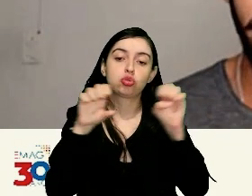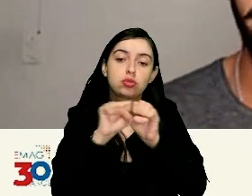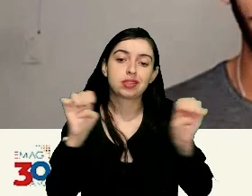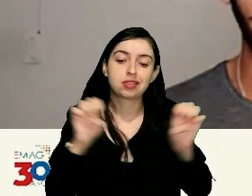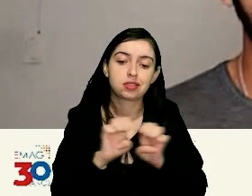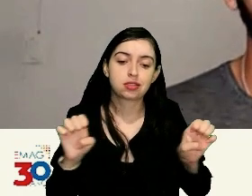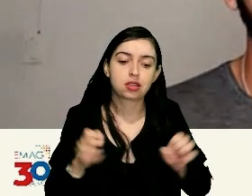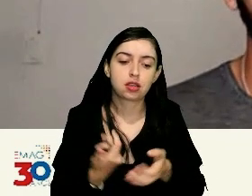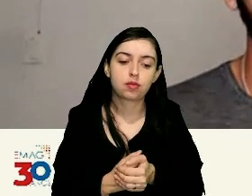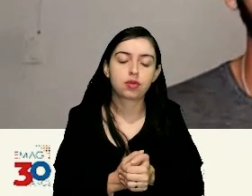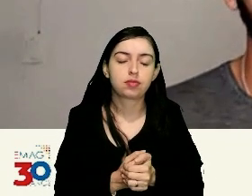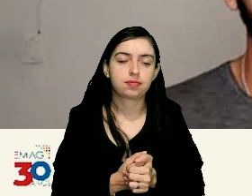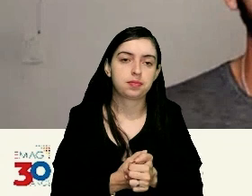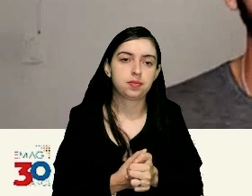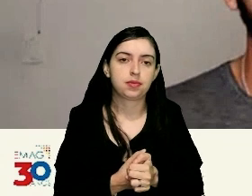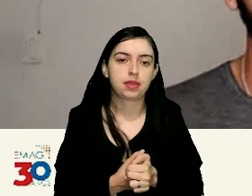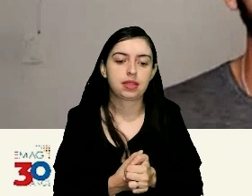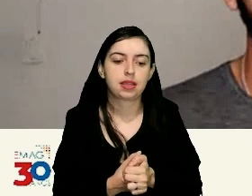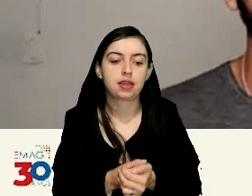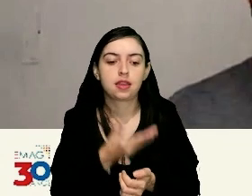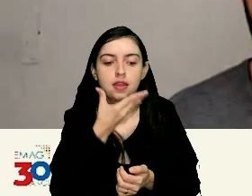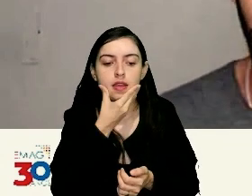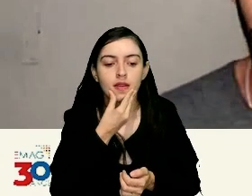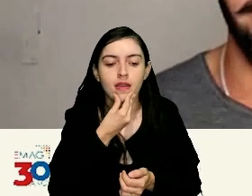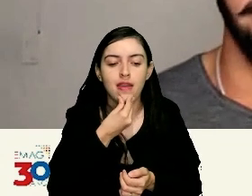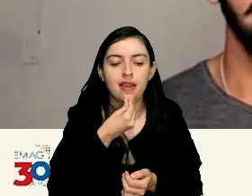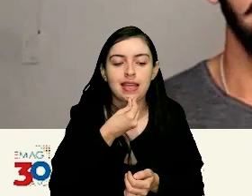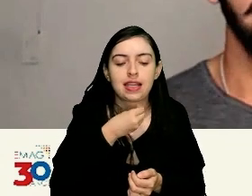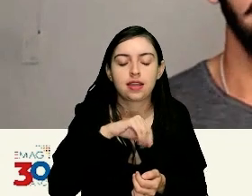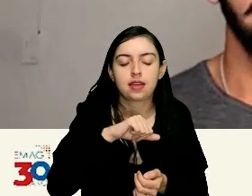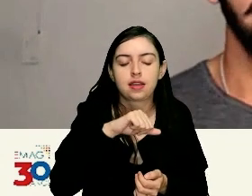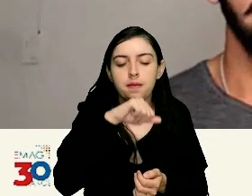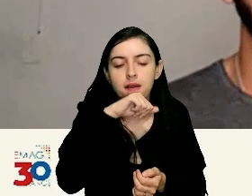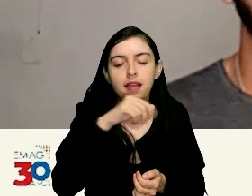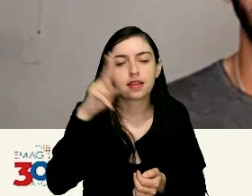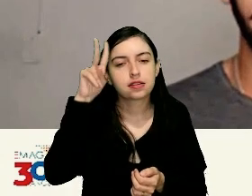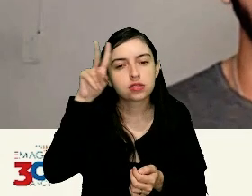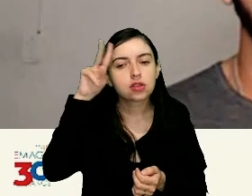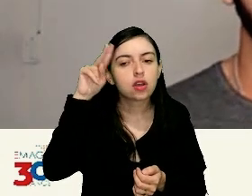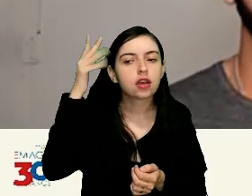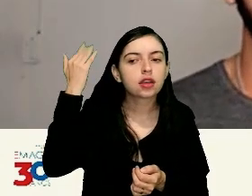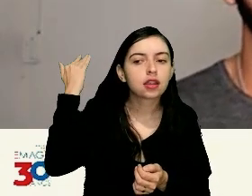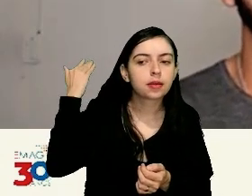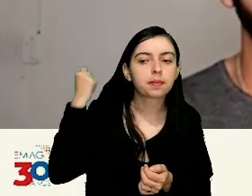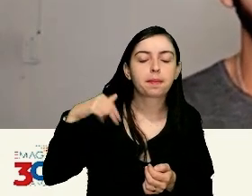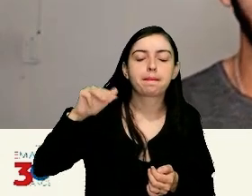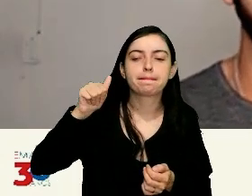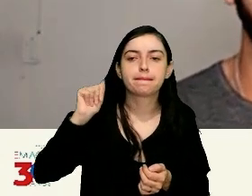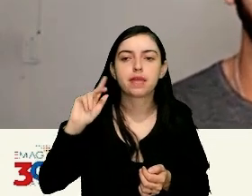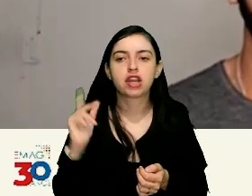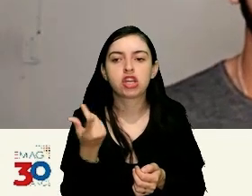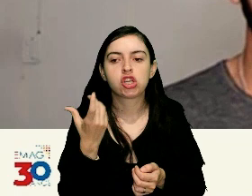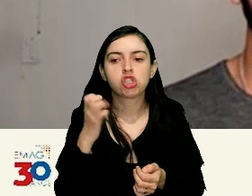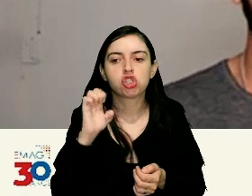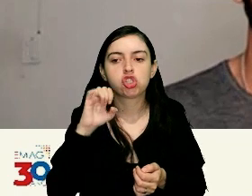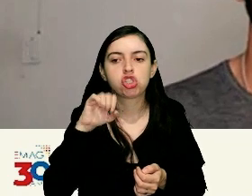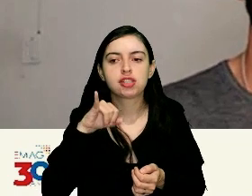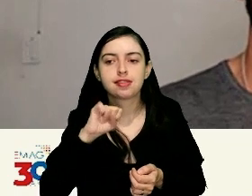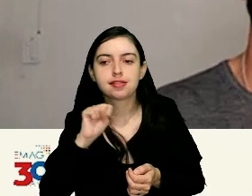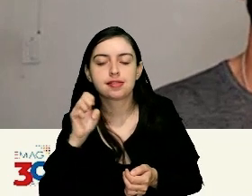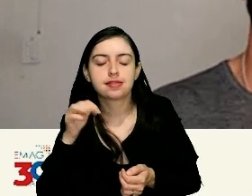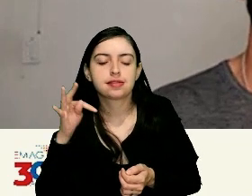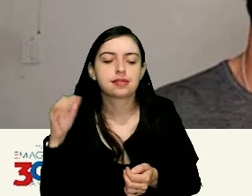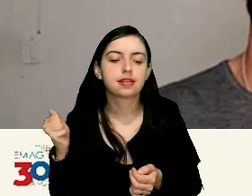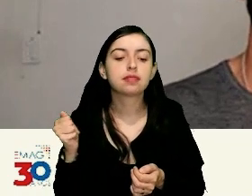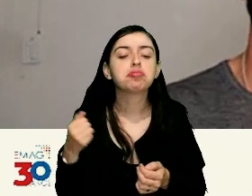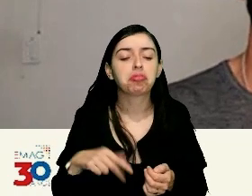estrutura patriarcal, machista, como o Leandro bem disse, existe já uma definição, umas definições de papéis, onde